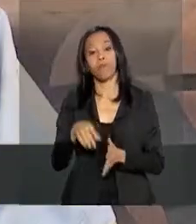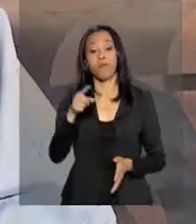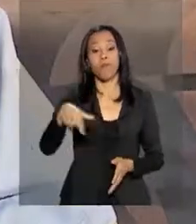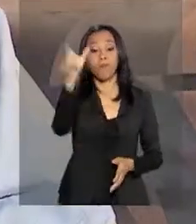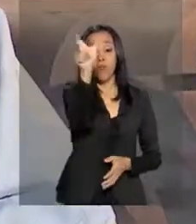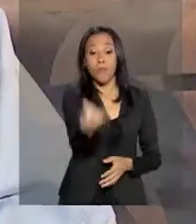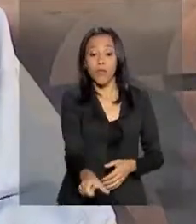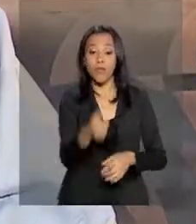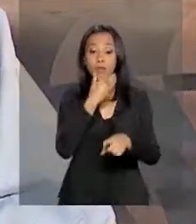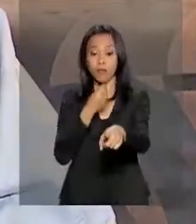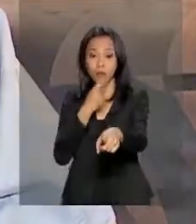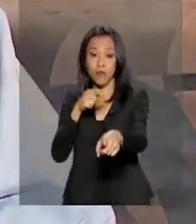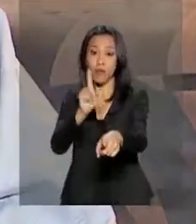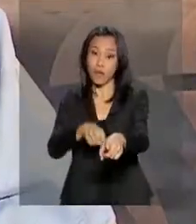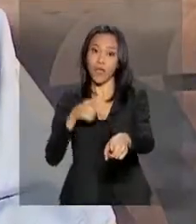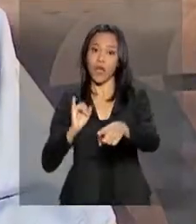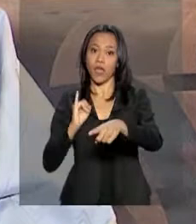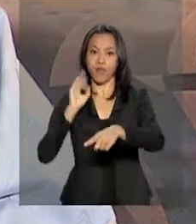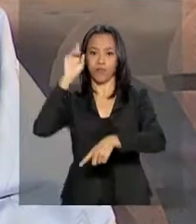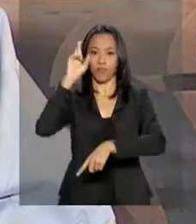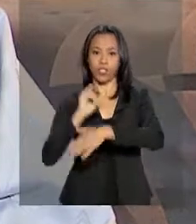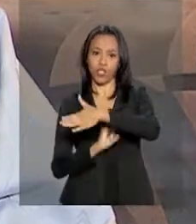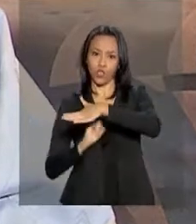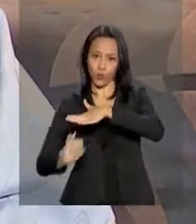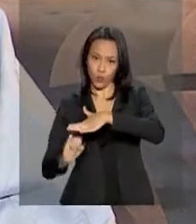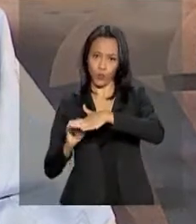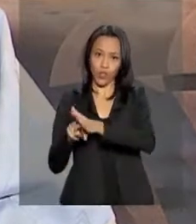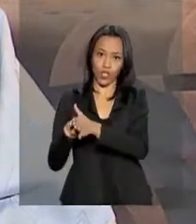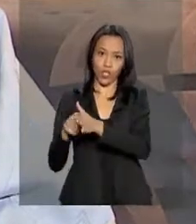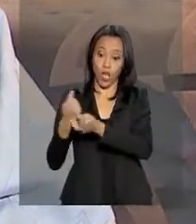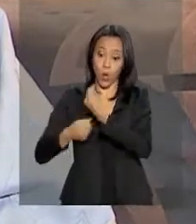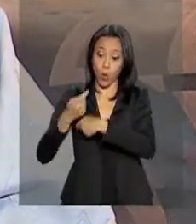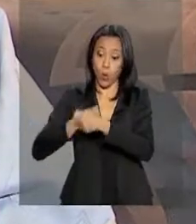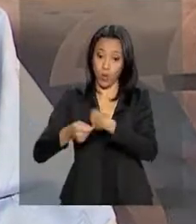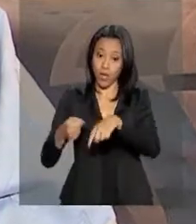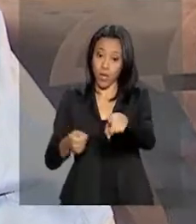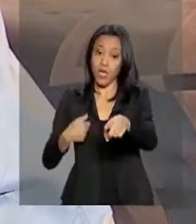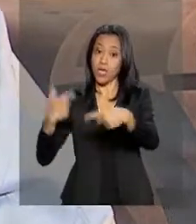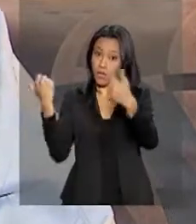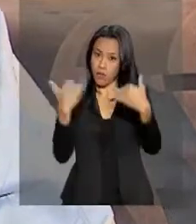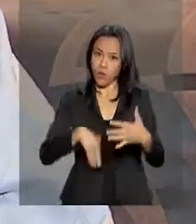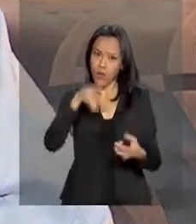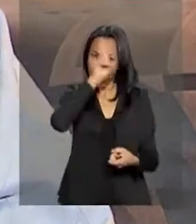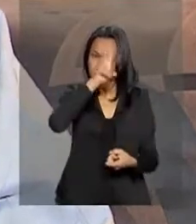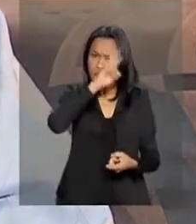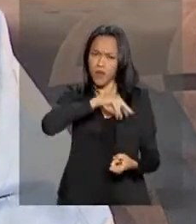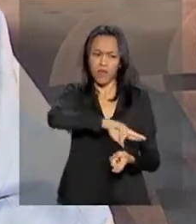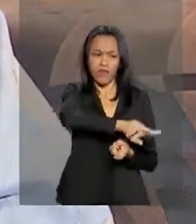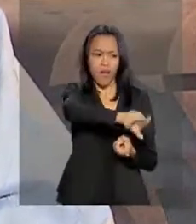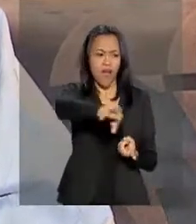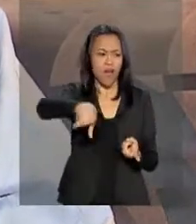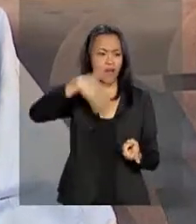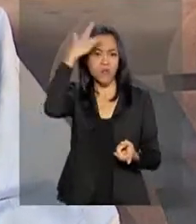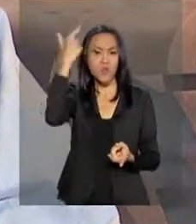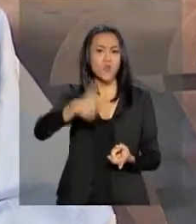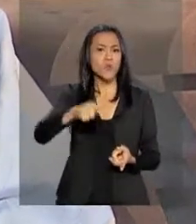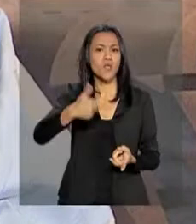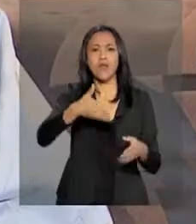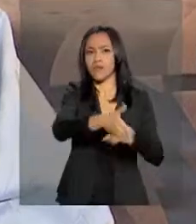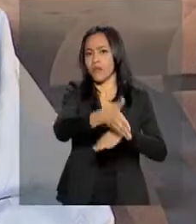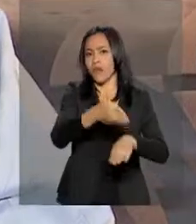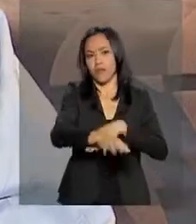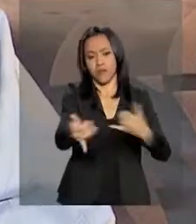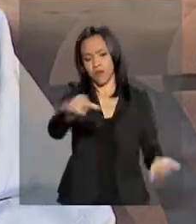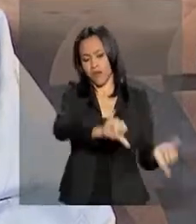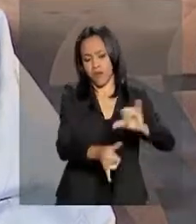Abdoulaye Hamadoun, do Instituto de Economia Rural do Mali, lembra ainda que muitos produtores não têm acesso aos produtos químicos,